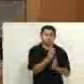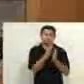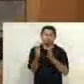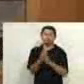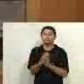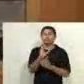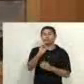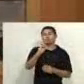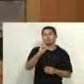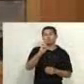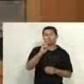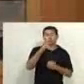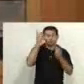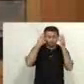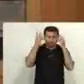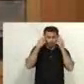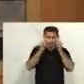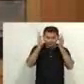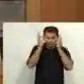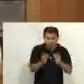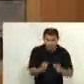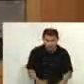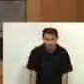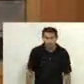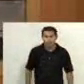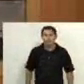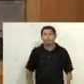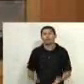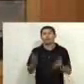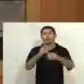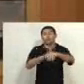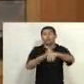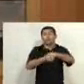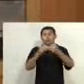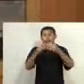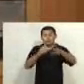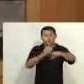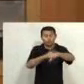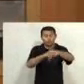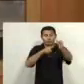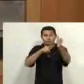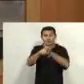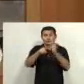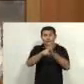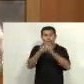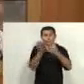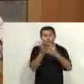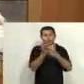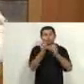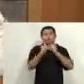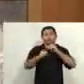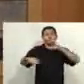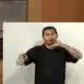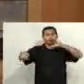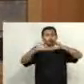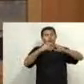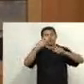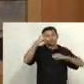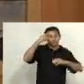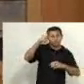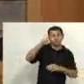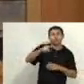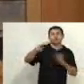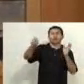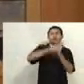minha curva de distribuição normal, certo? Então, a partir desse momento, eu abro para um pequeno momento de intervalo para que vocês possam encaminhar suas dúvidas